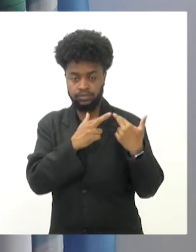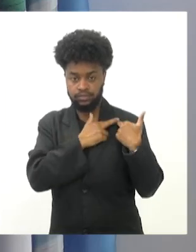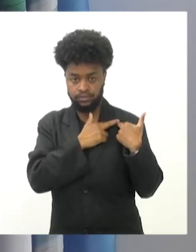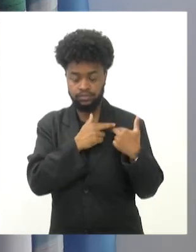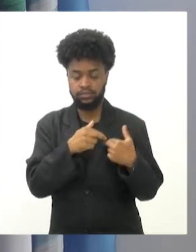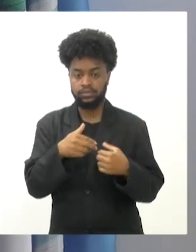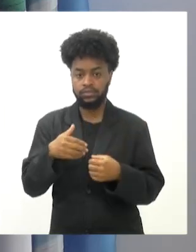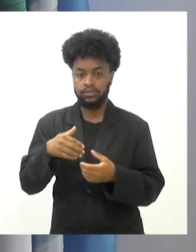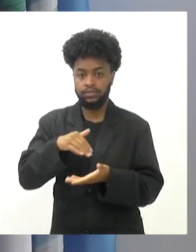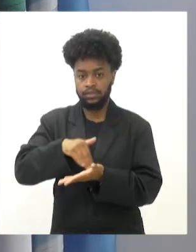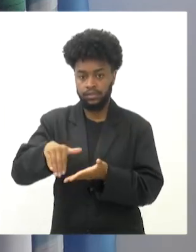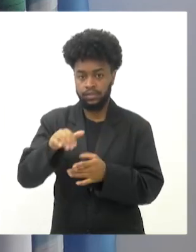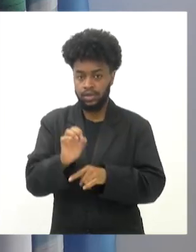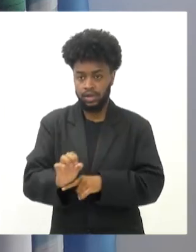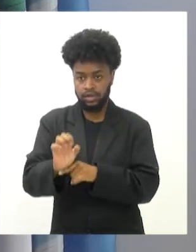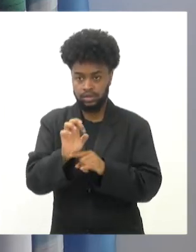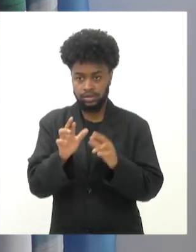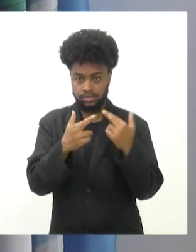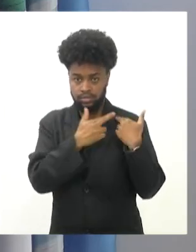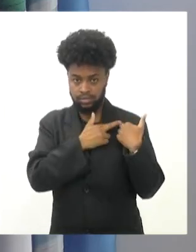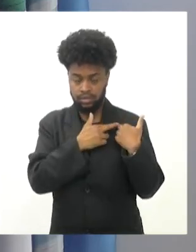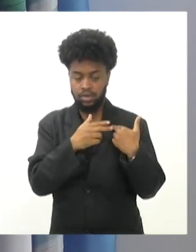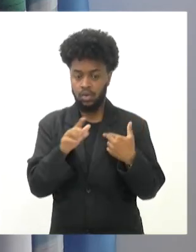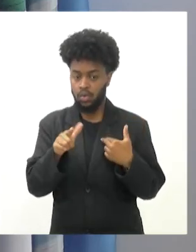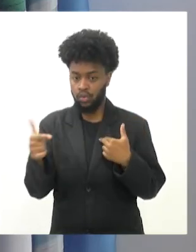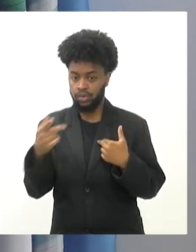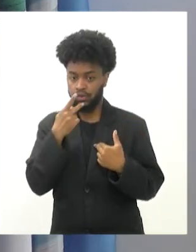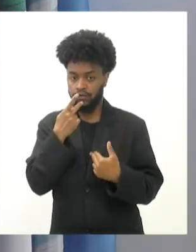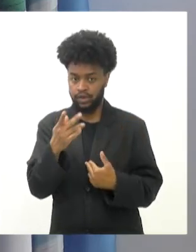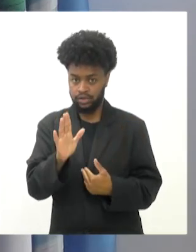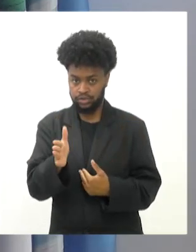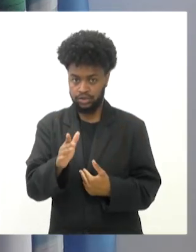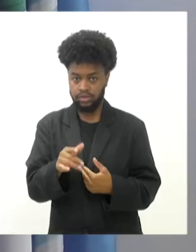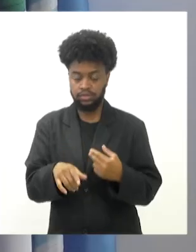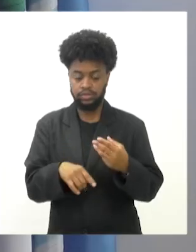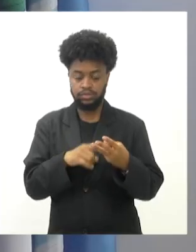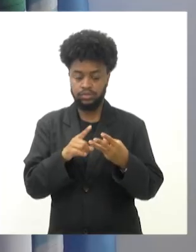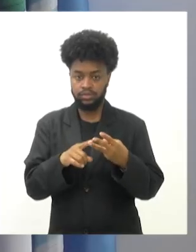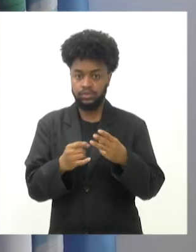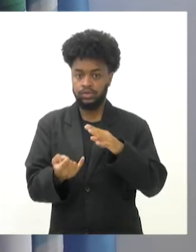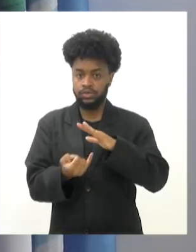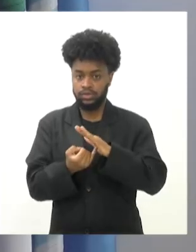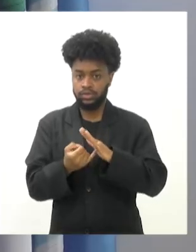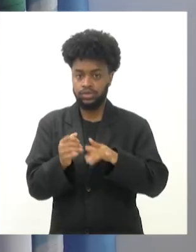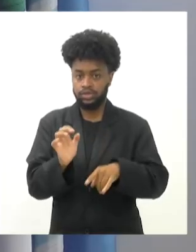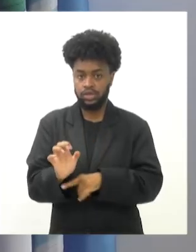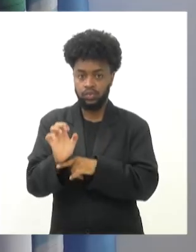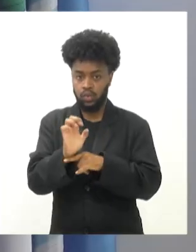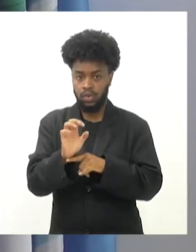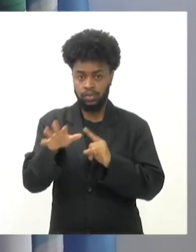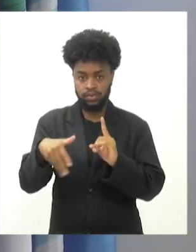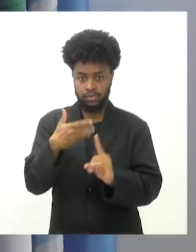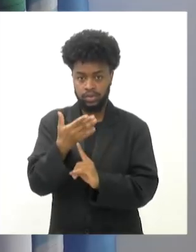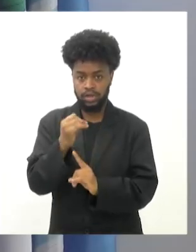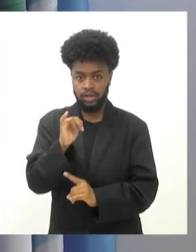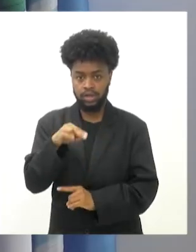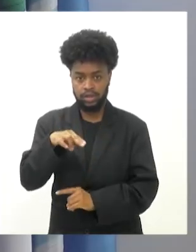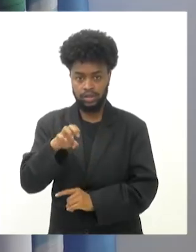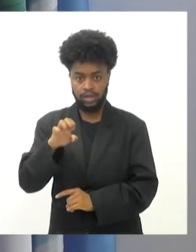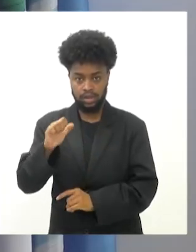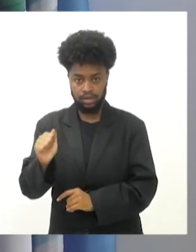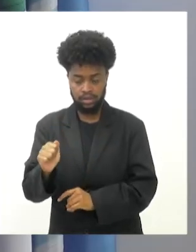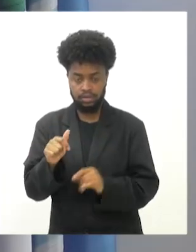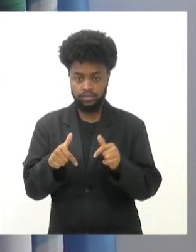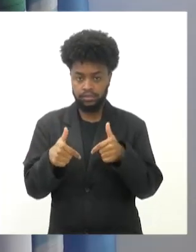as secretarias de Estado competentes, aquelas que eu mencionei anteriormente, o Instituto Estadual do Ambiente, INEA, que é o órgão executor do